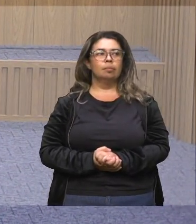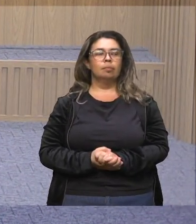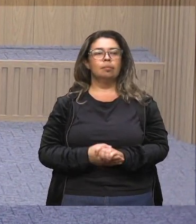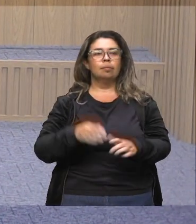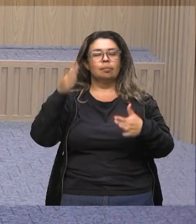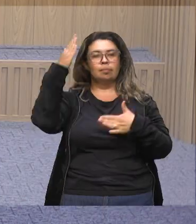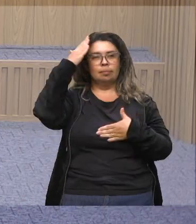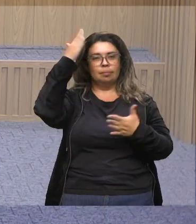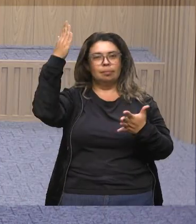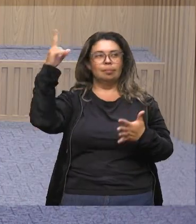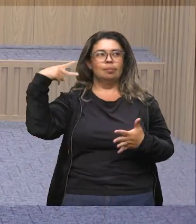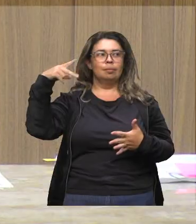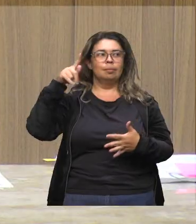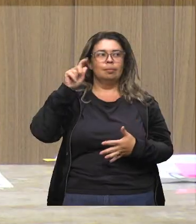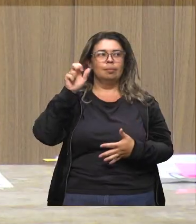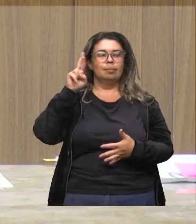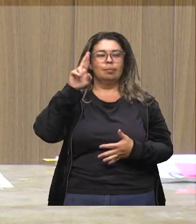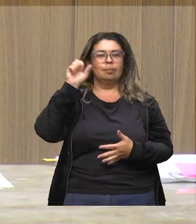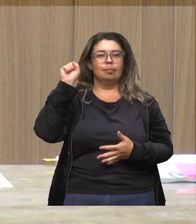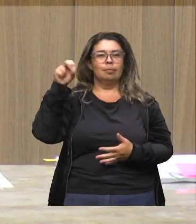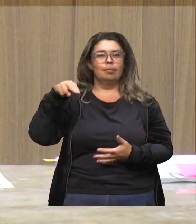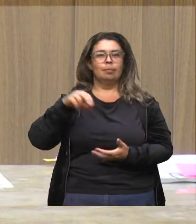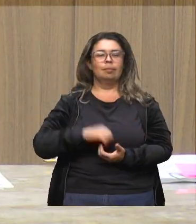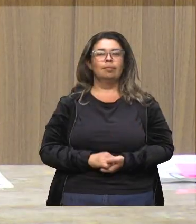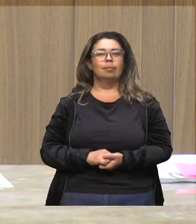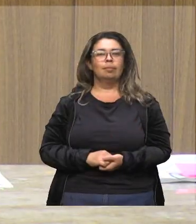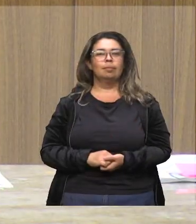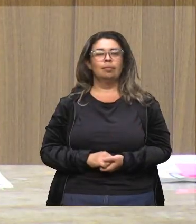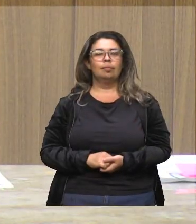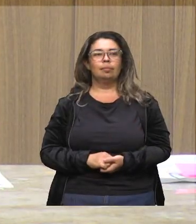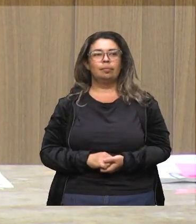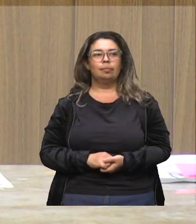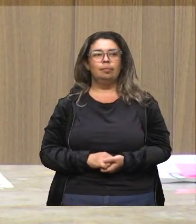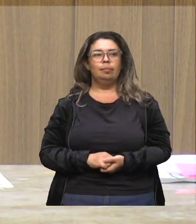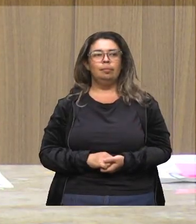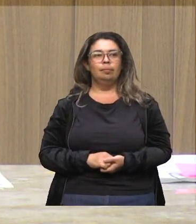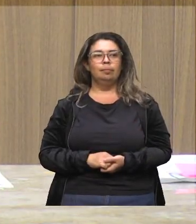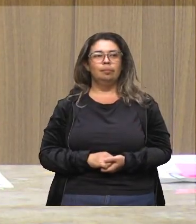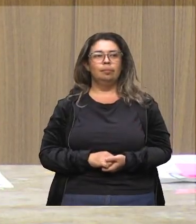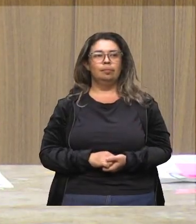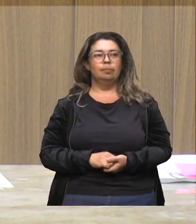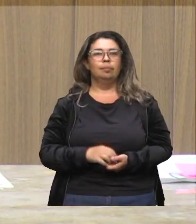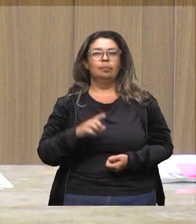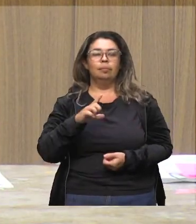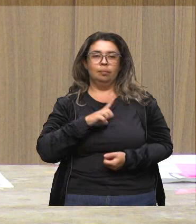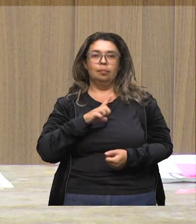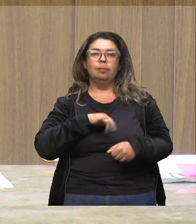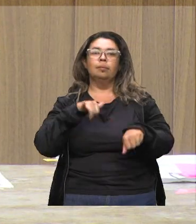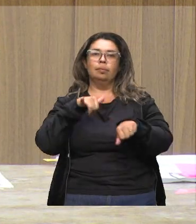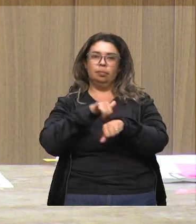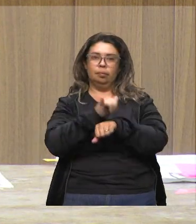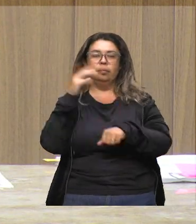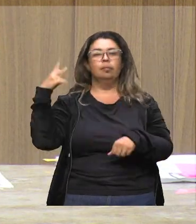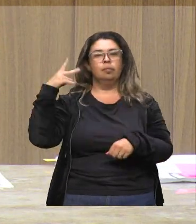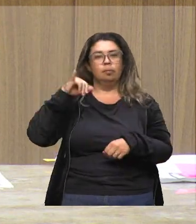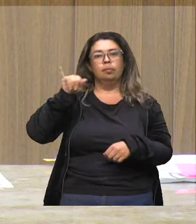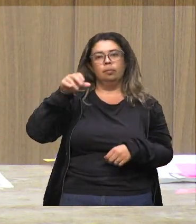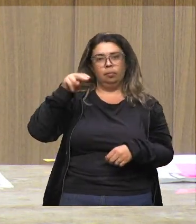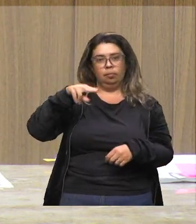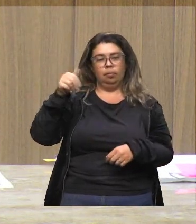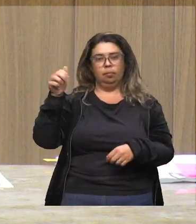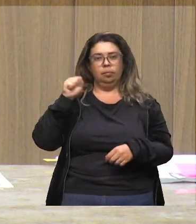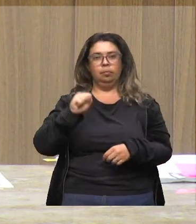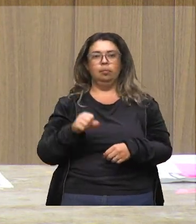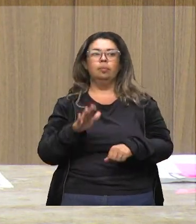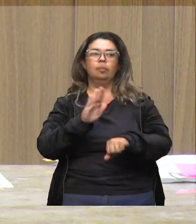Obrigada, vereador Gerson Alves. Em virtude de ausência do vereador Jonas Campos,